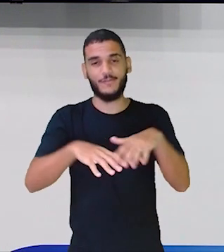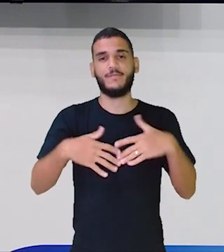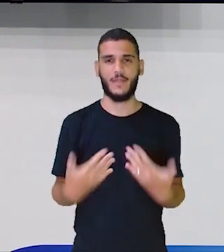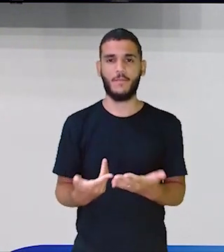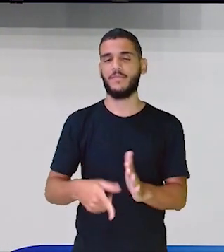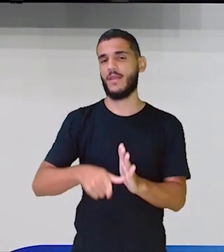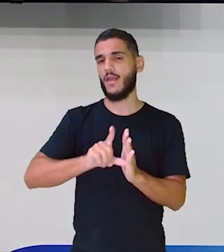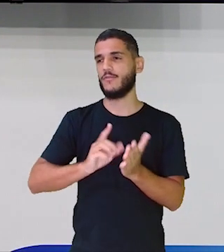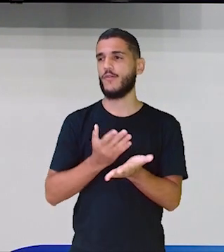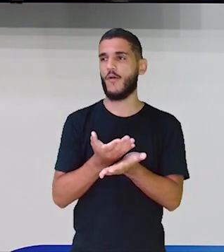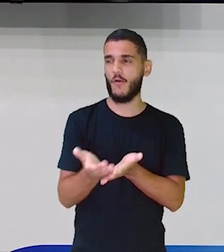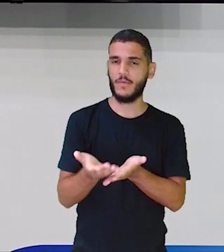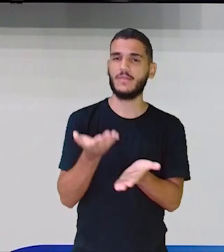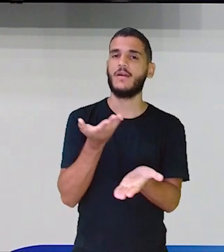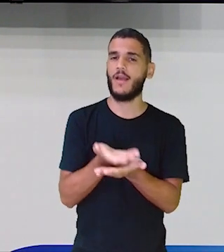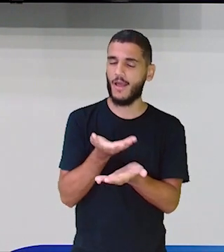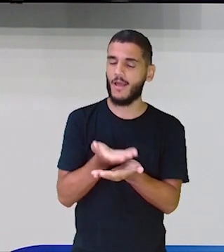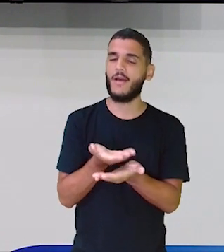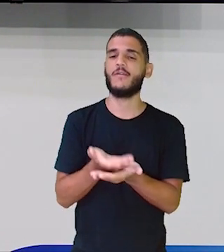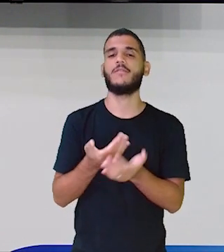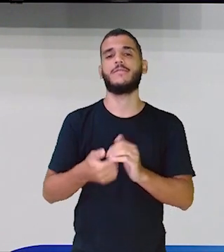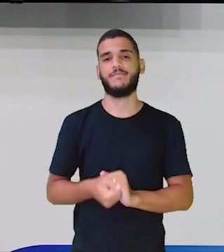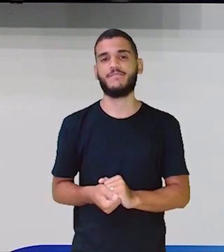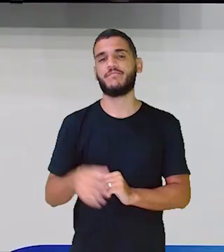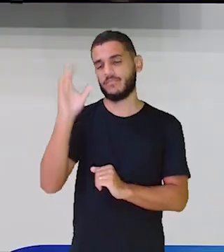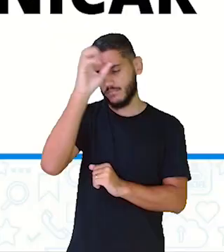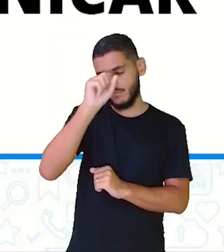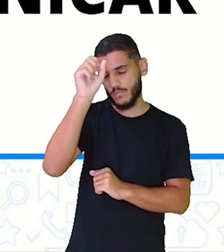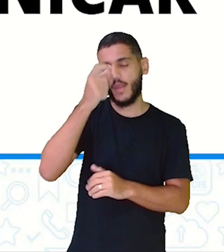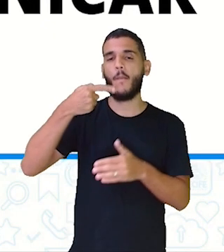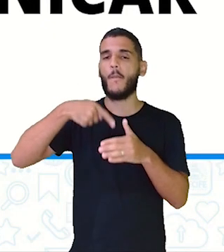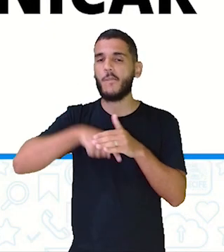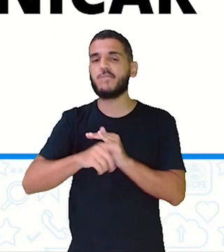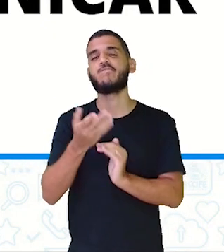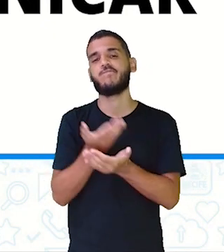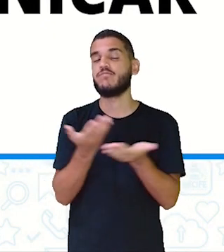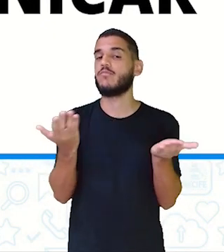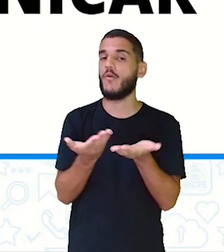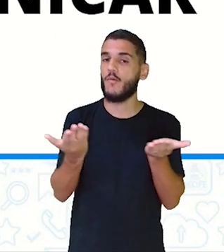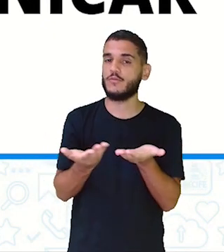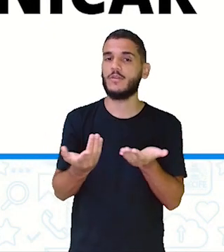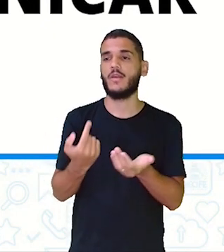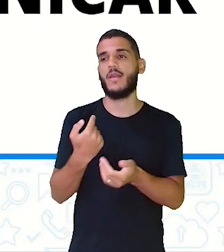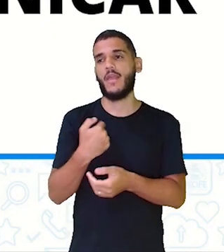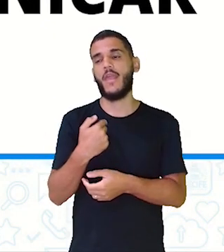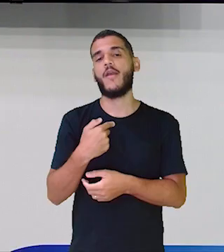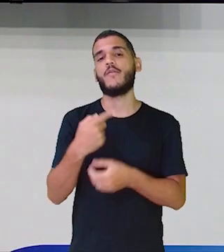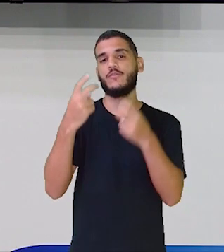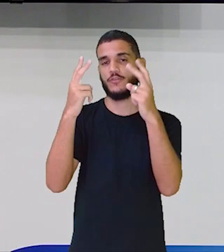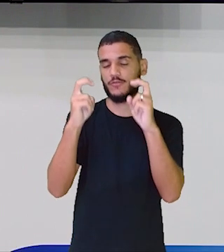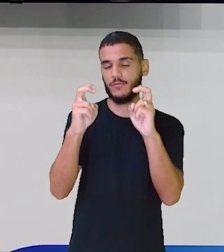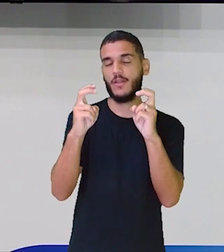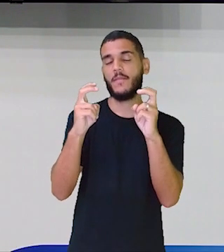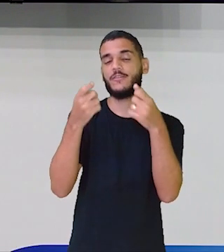antes de iniciarmos a nossa aula, aprender a aprofundar os nossos estudos de hoje, eu vou falar,